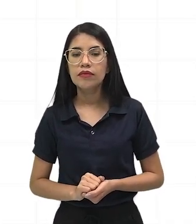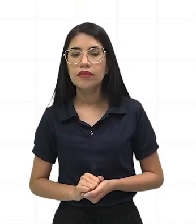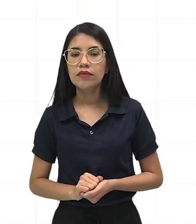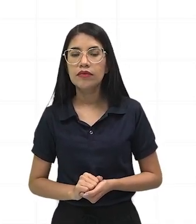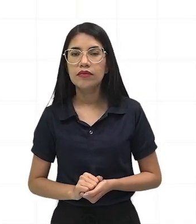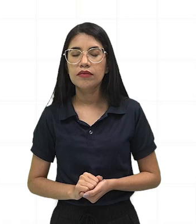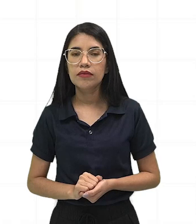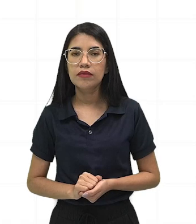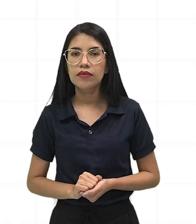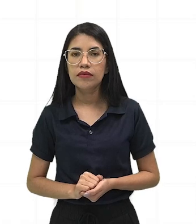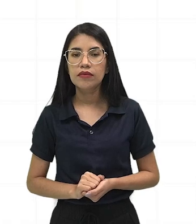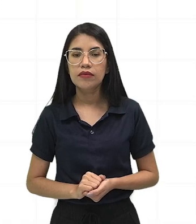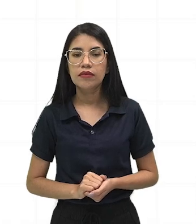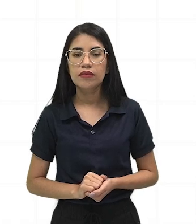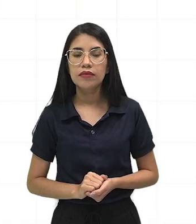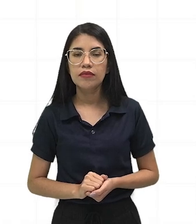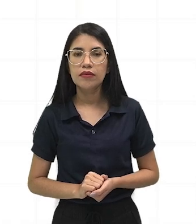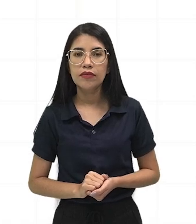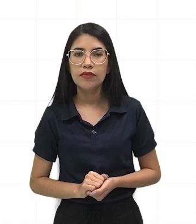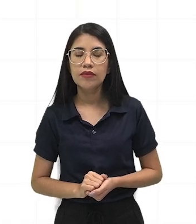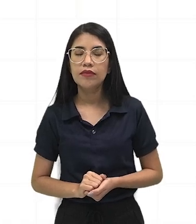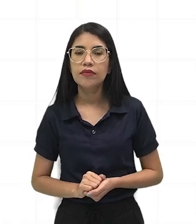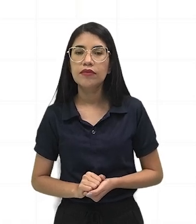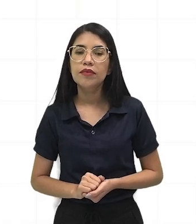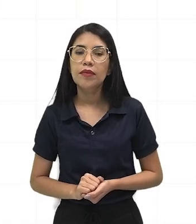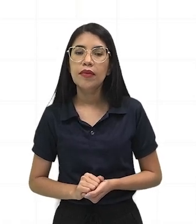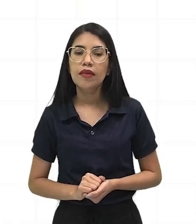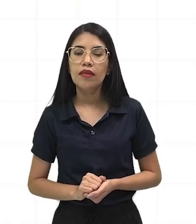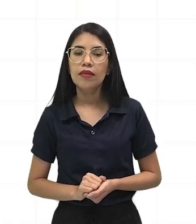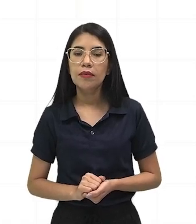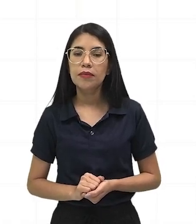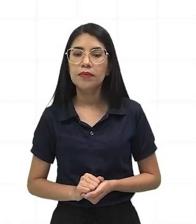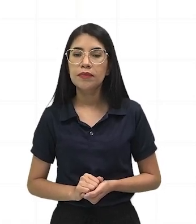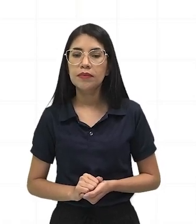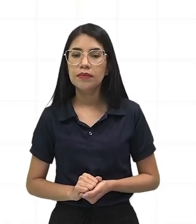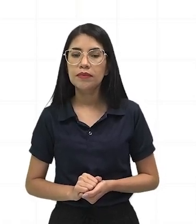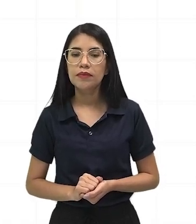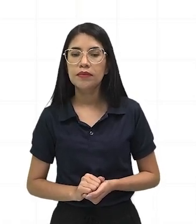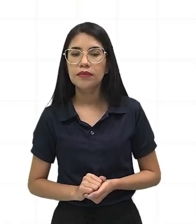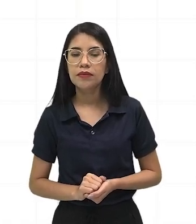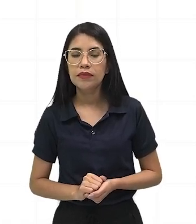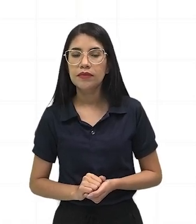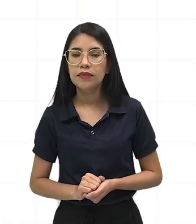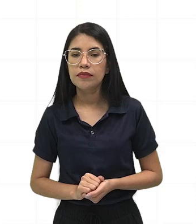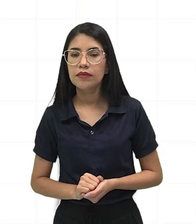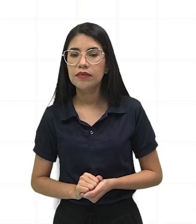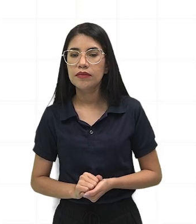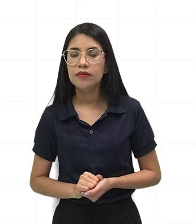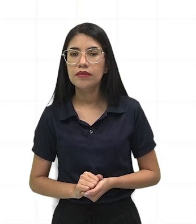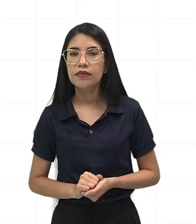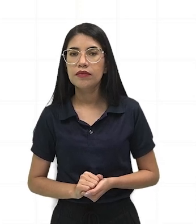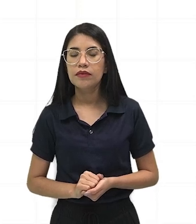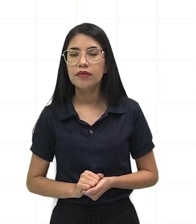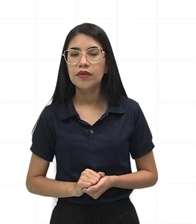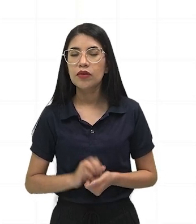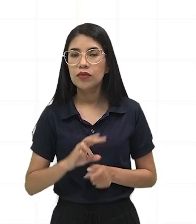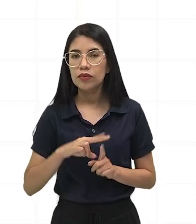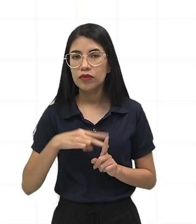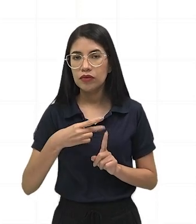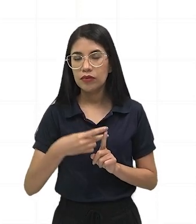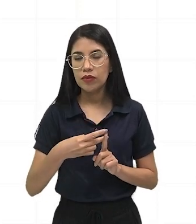Mais 30, vou até usar a soma aqui, né? Que é igual a 30 vezes 2. Ó. Dobramos o